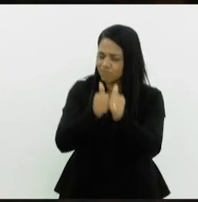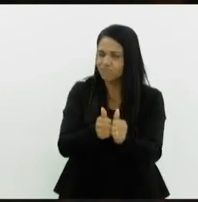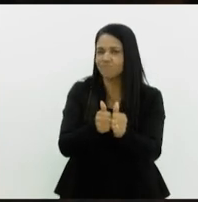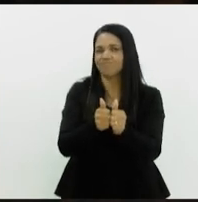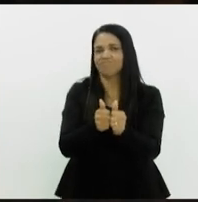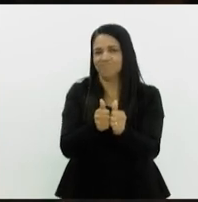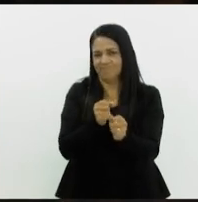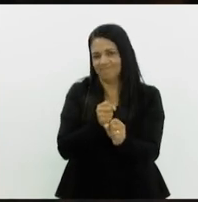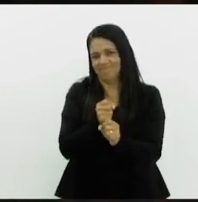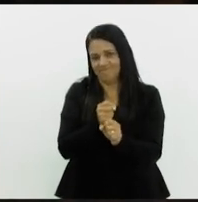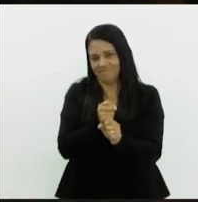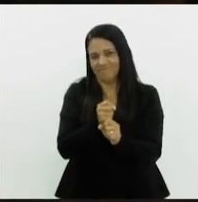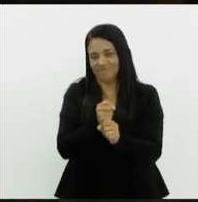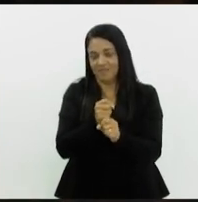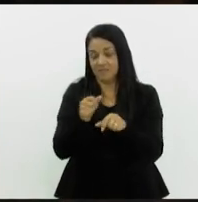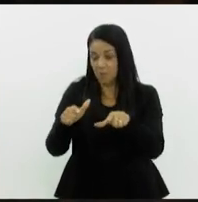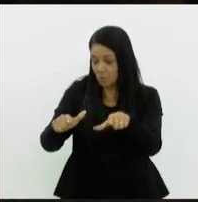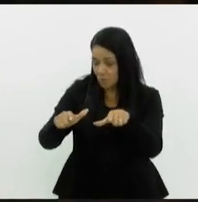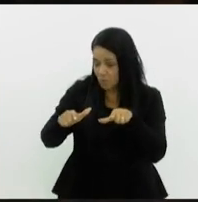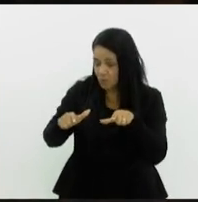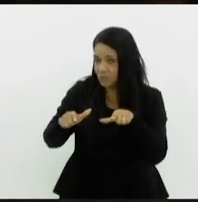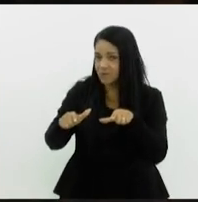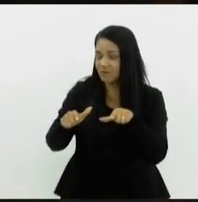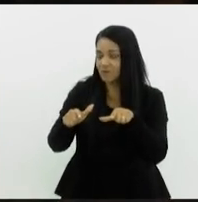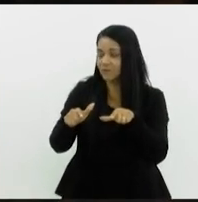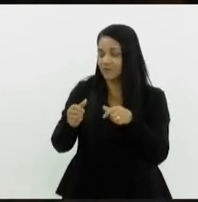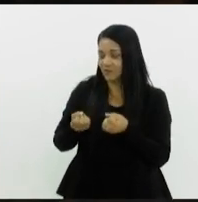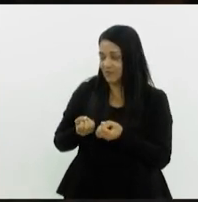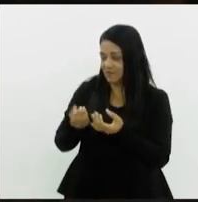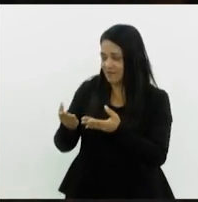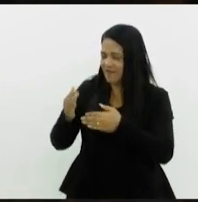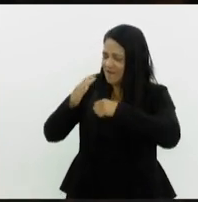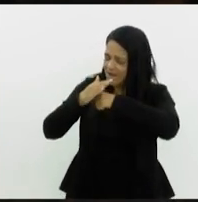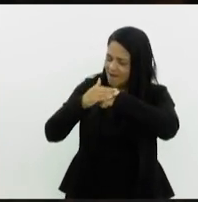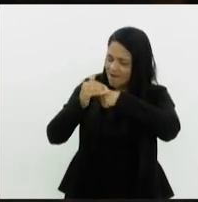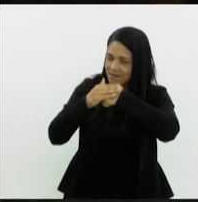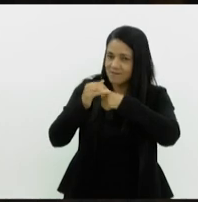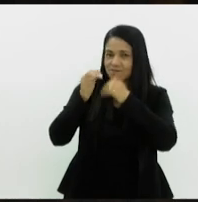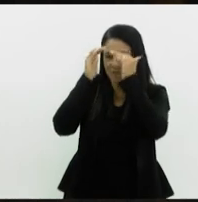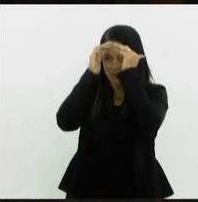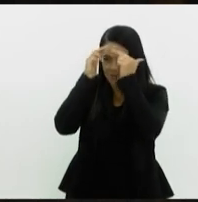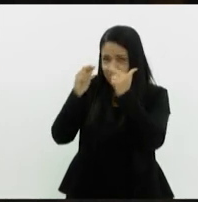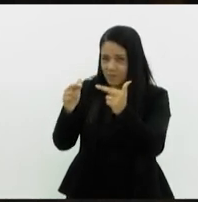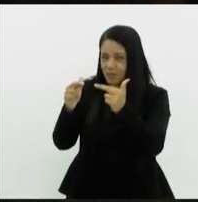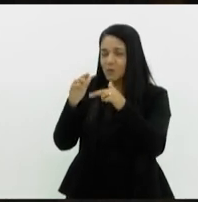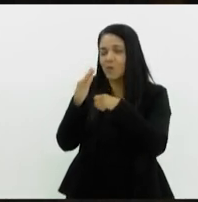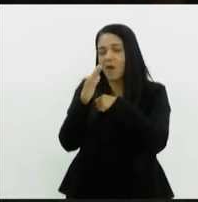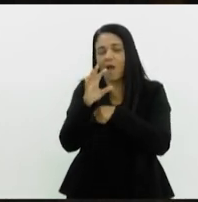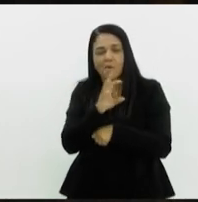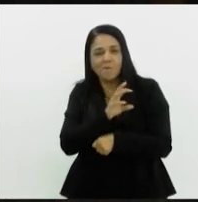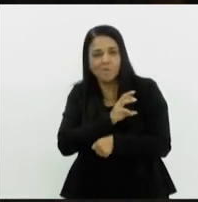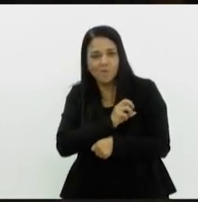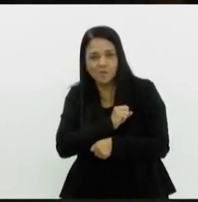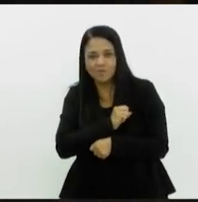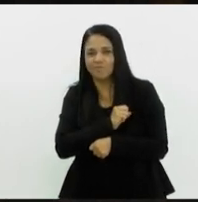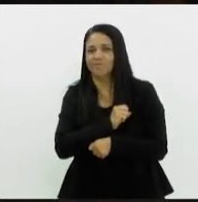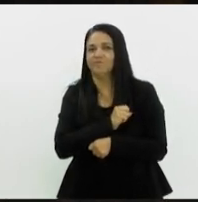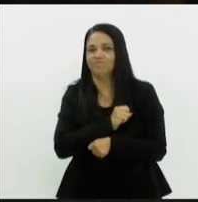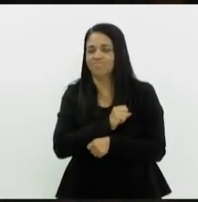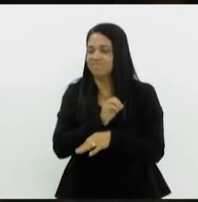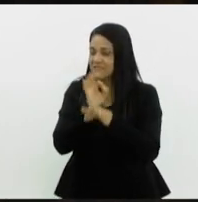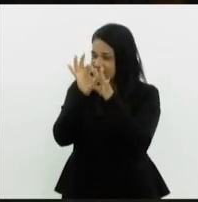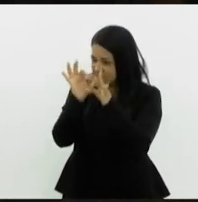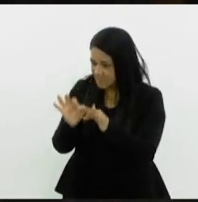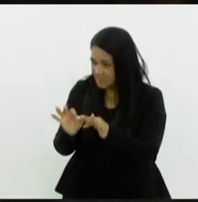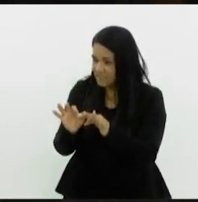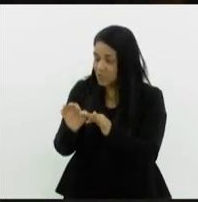junto. Então, essa moção que eu vou lhe entregar agora é com muito carinho, com muito respeito, com muito amor, e pode ter certeza que